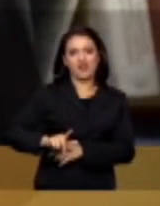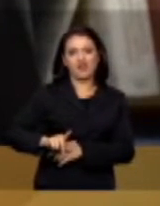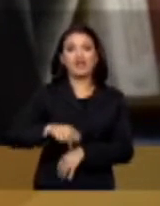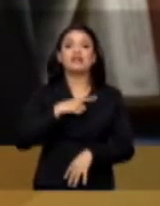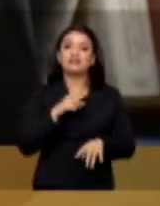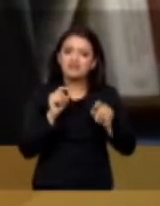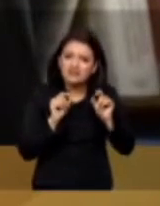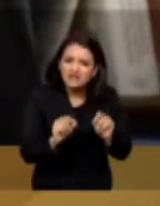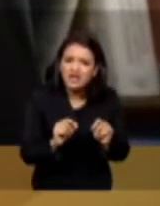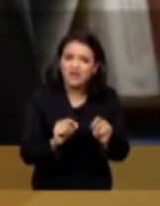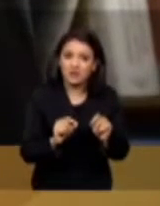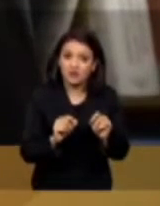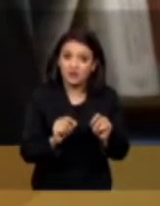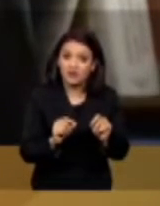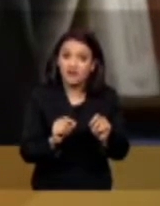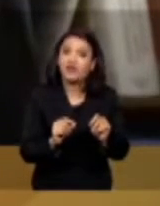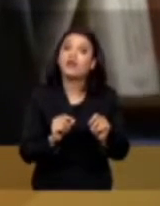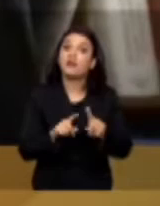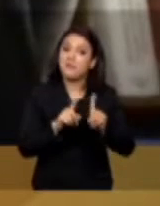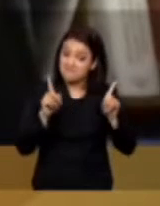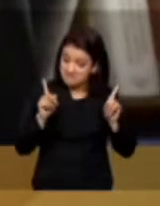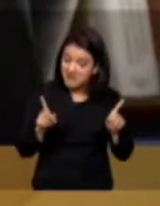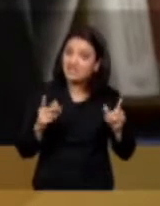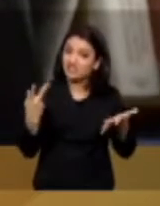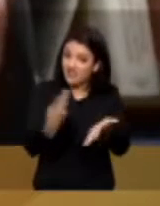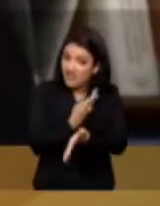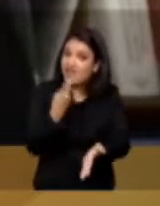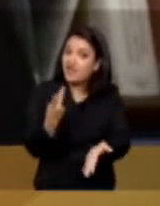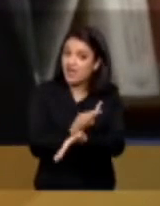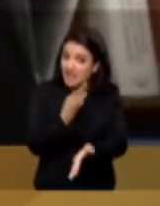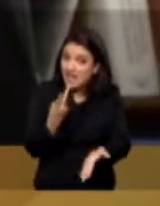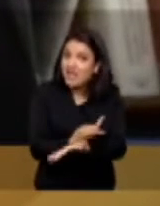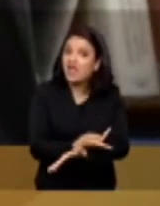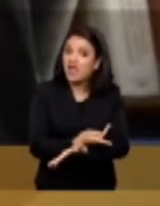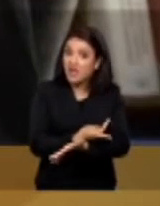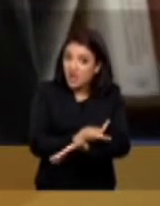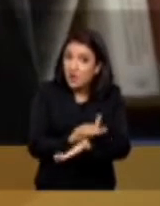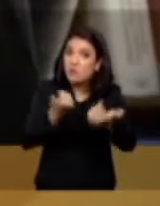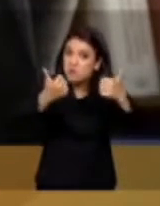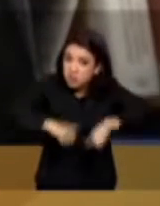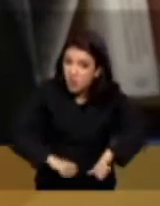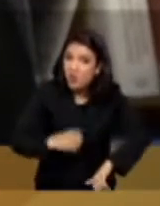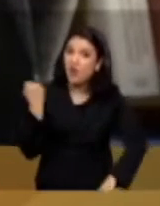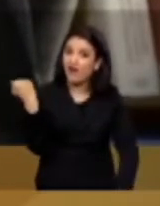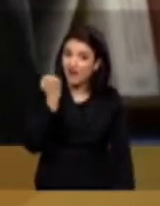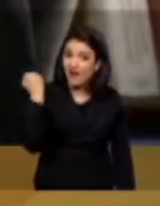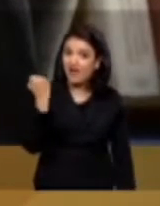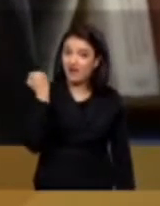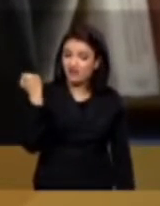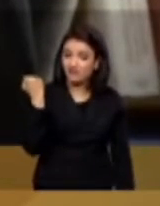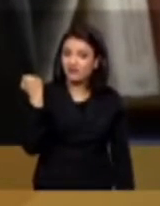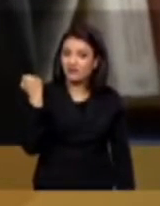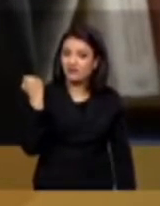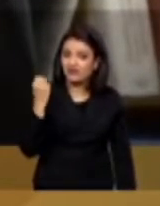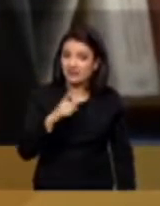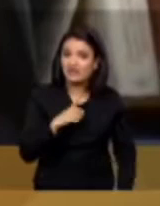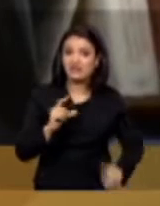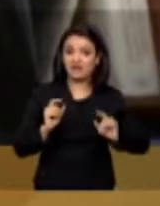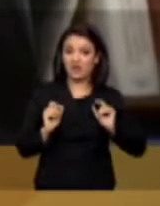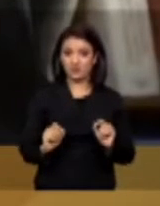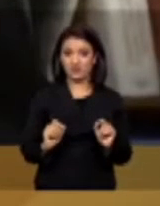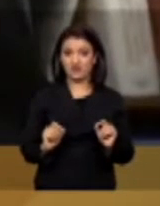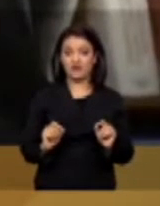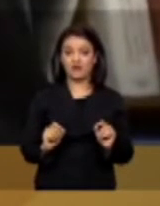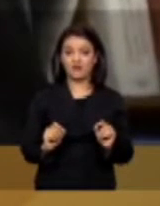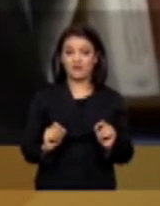pecados morveniais, mas talvez de pecados mortais e que constituem, dentre outras coisas, com